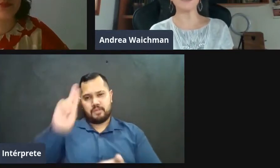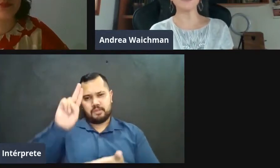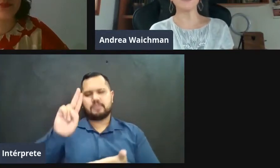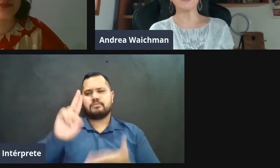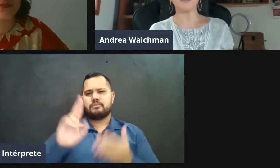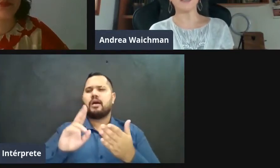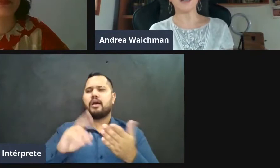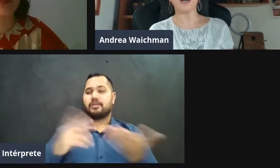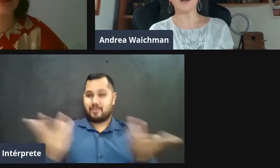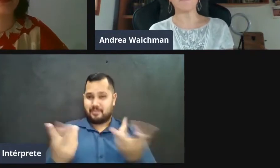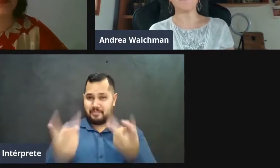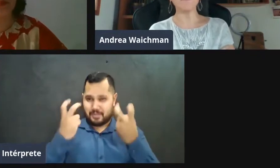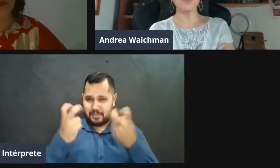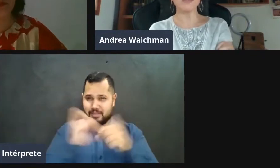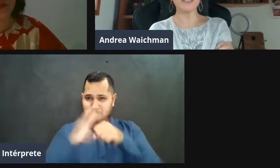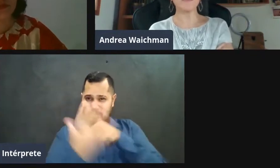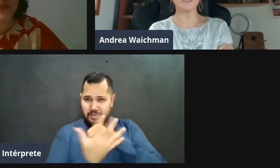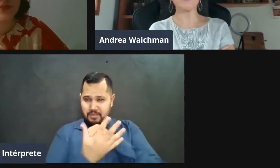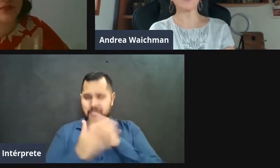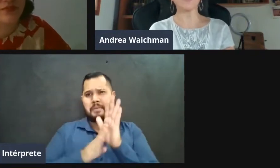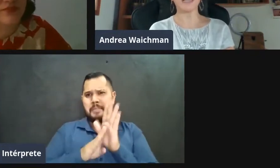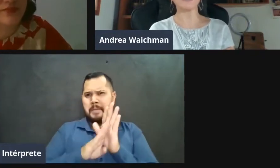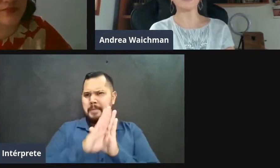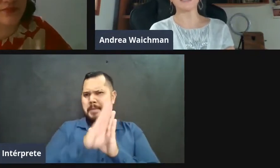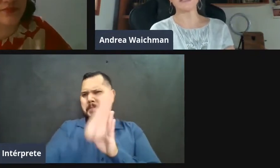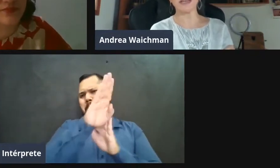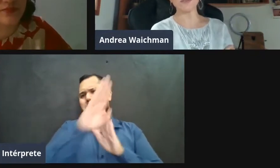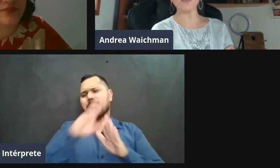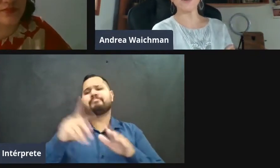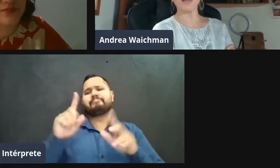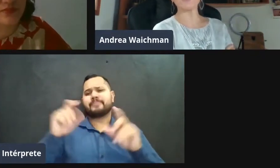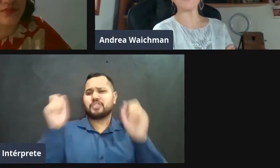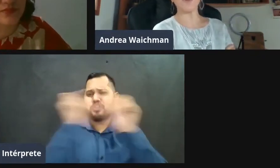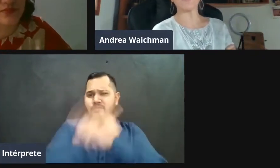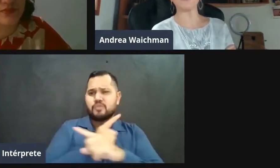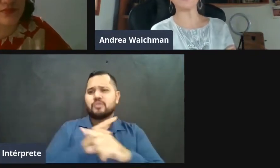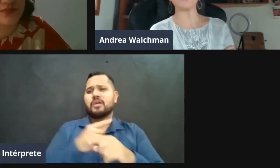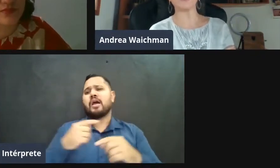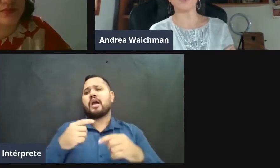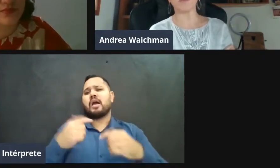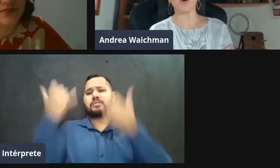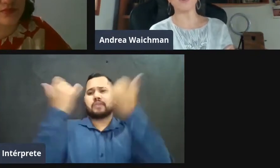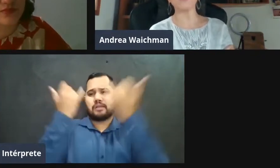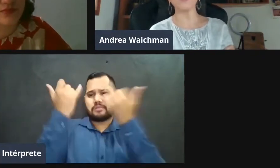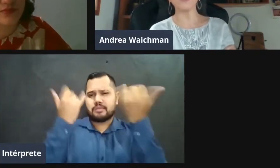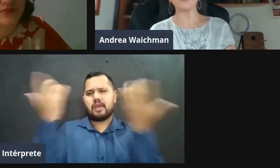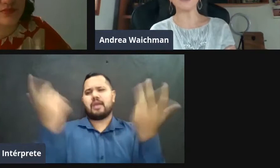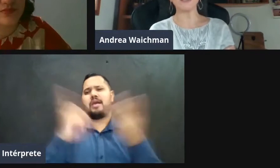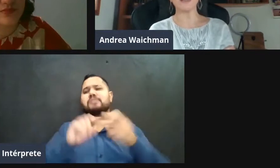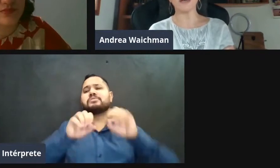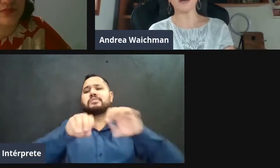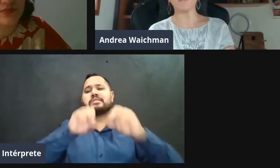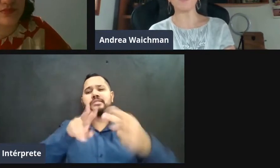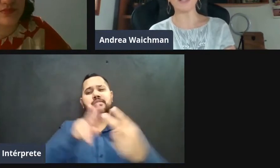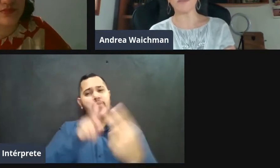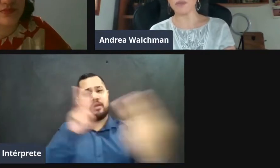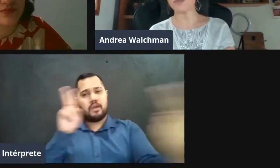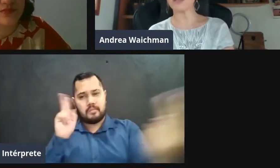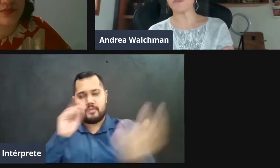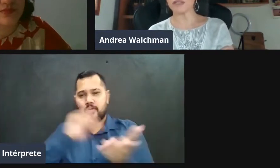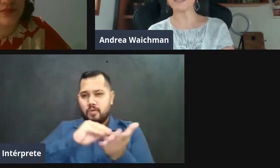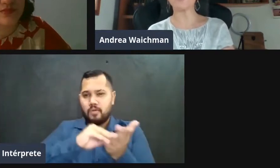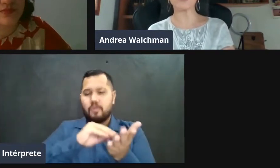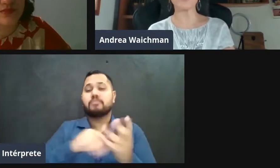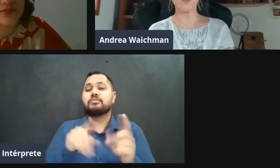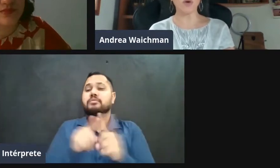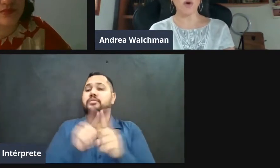a pandemia, muitas vezes pela dificuldade de acesso às formas de ensino remoto e pelo